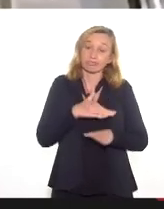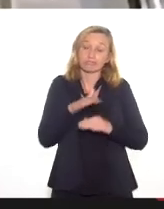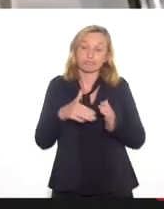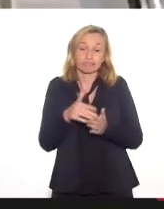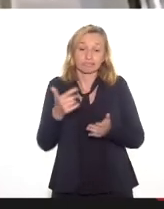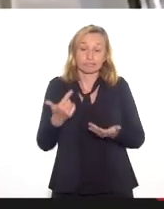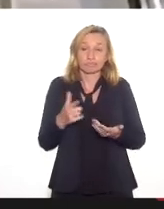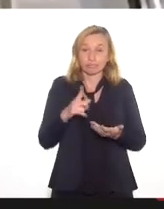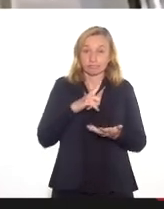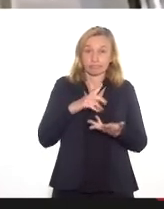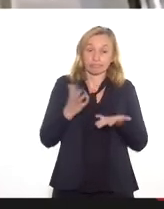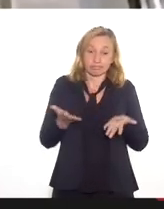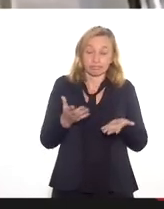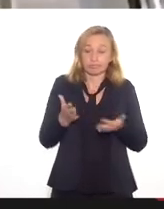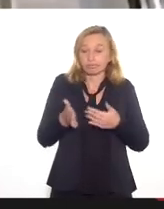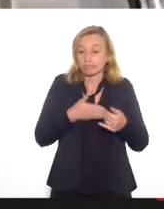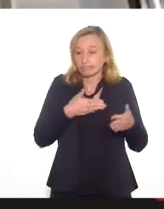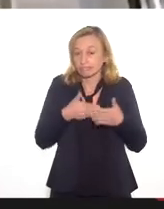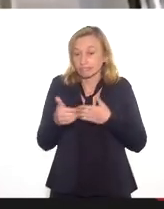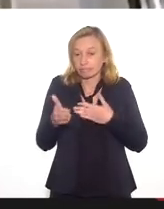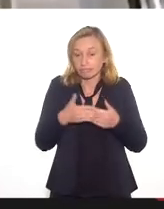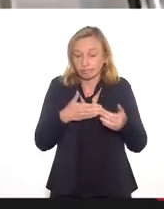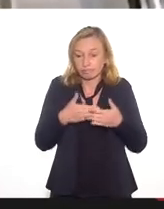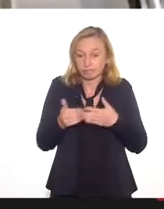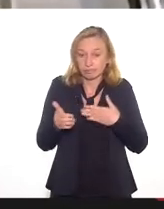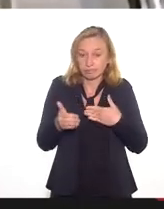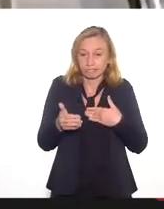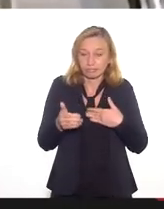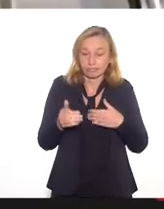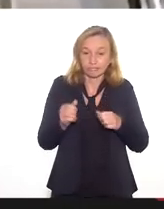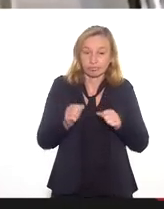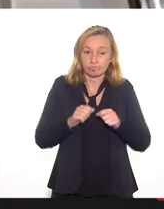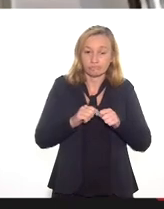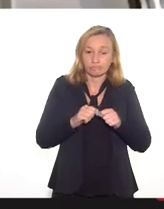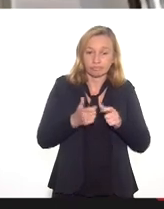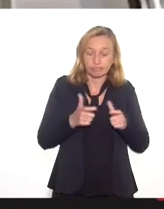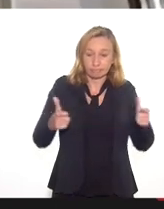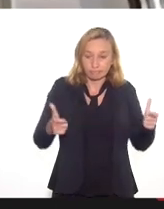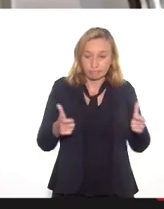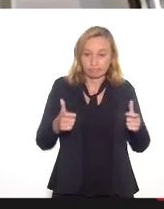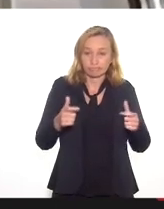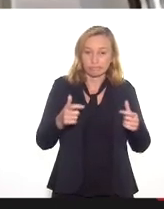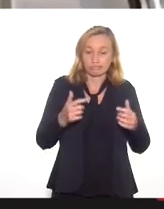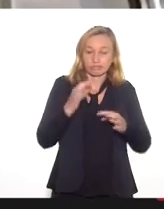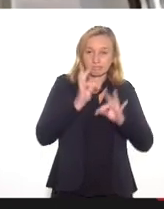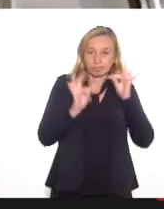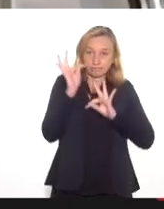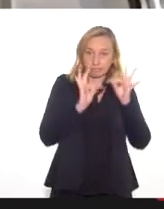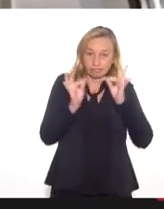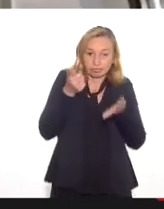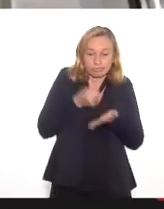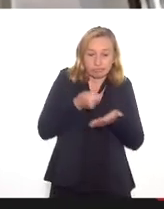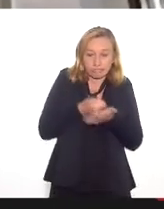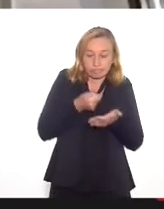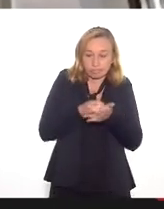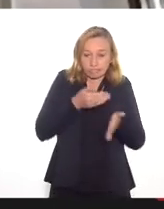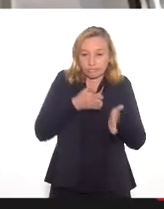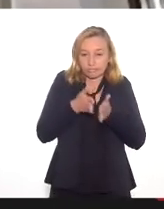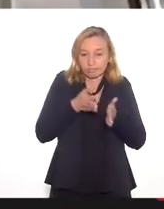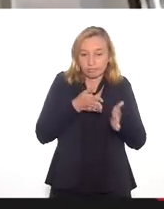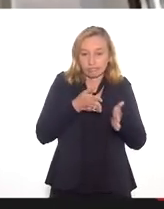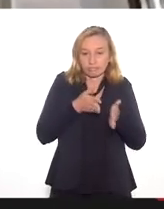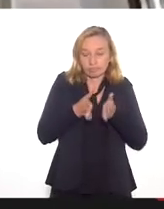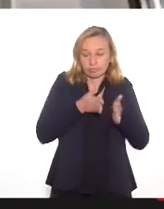e qualquer nível de ampliação da tecnologia exigirá a entrada dessas pessoas